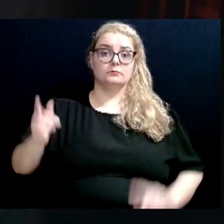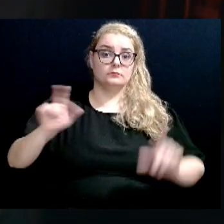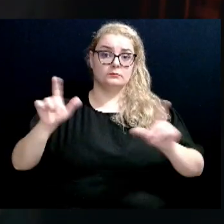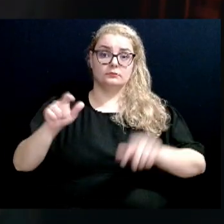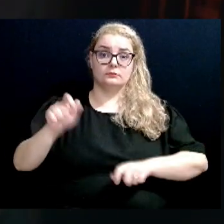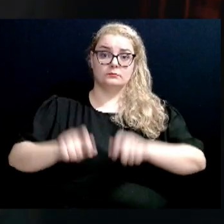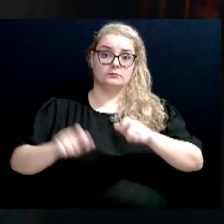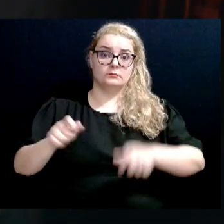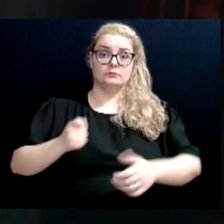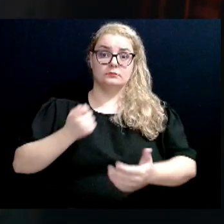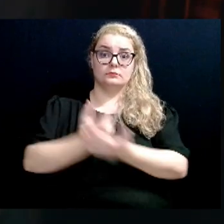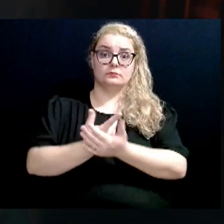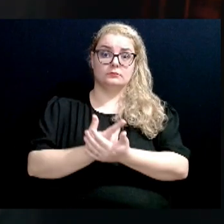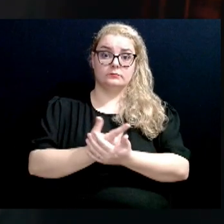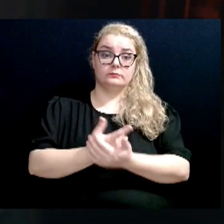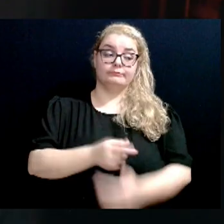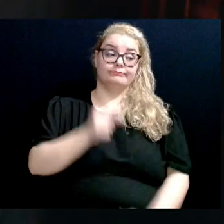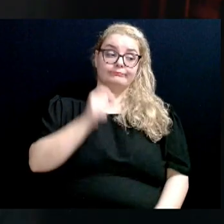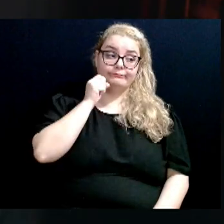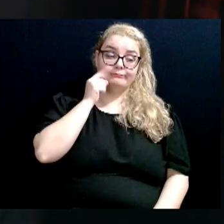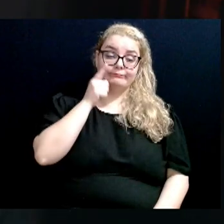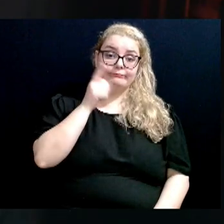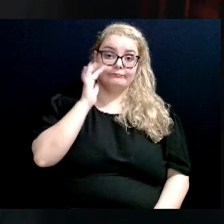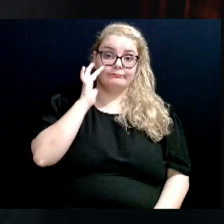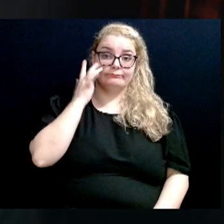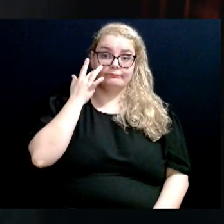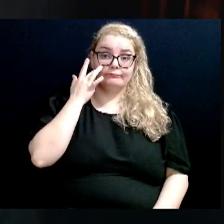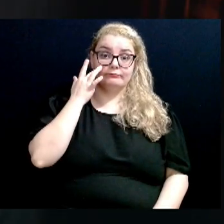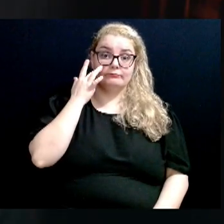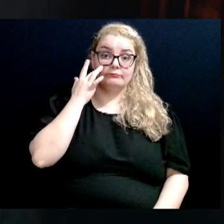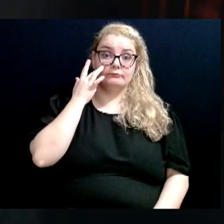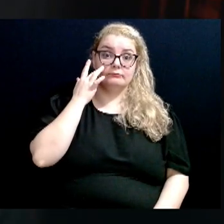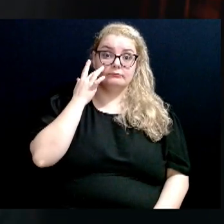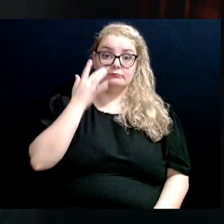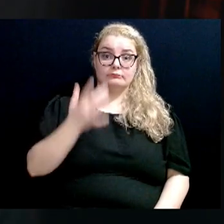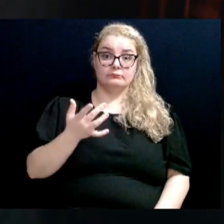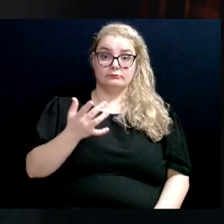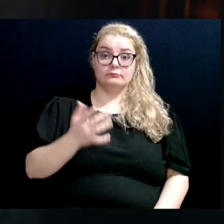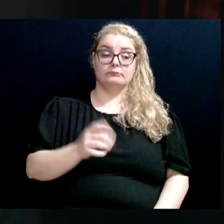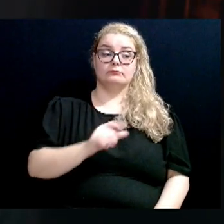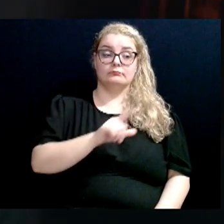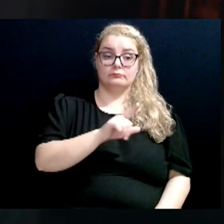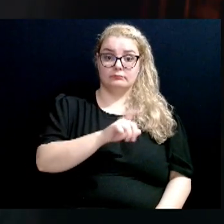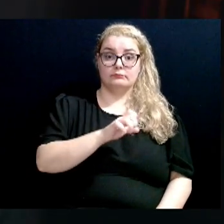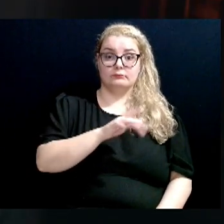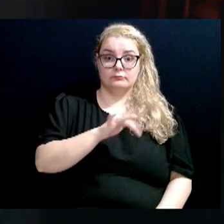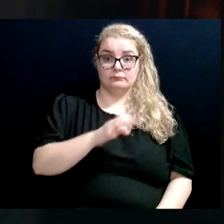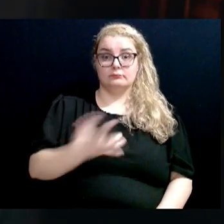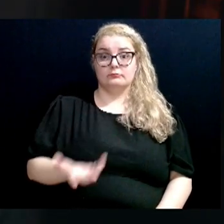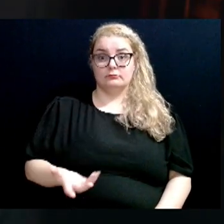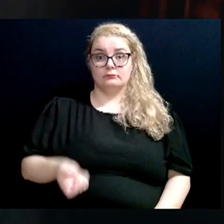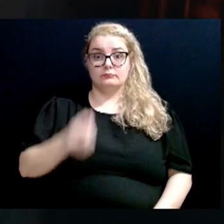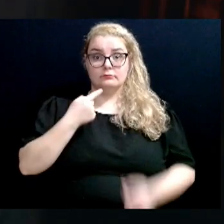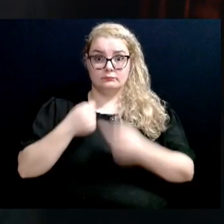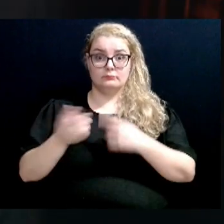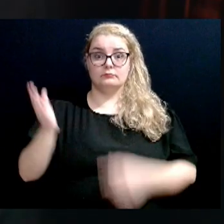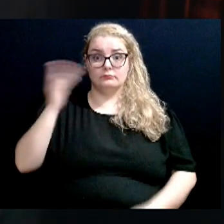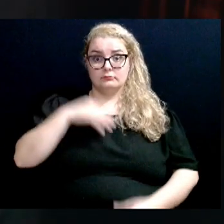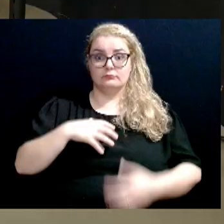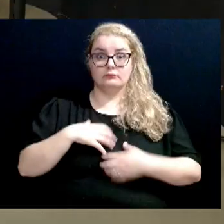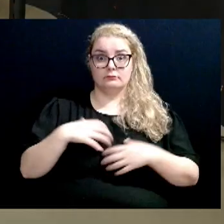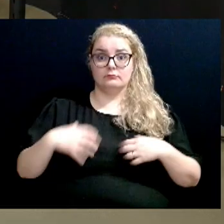por lebre. E aí a gente não sabe o que a gente está ingerindo. Às vezes você acha que vai fazer bem e você acaba fazendo mal para o seu organismo. E a mulher, não é?